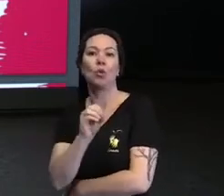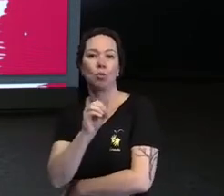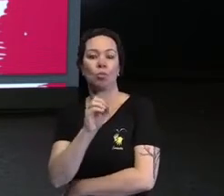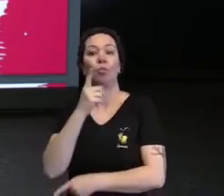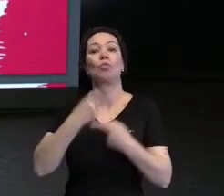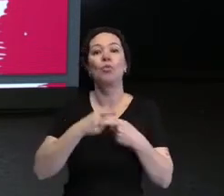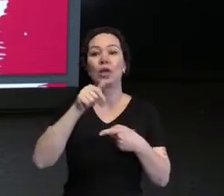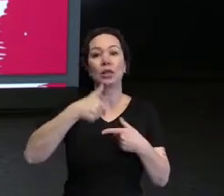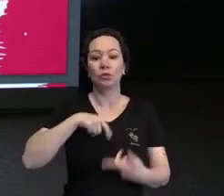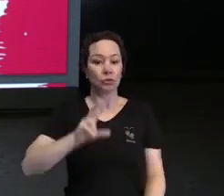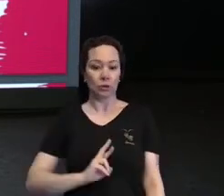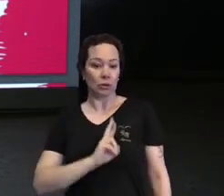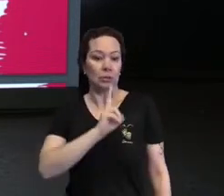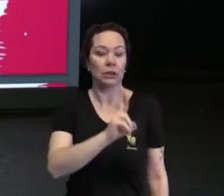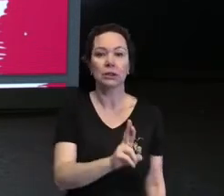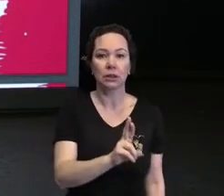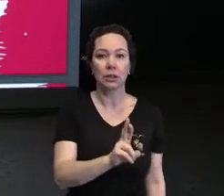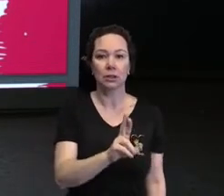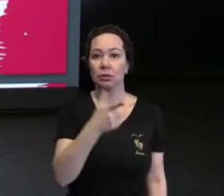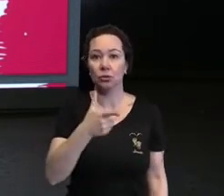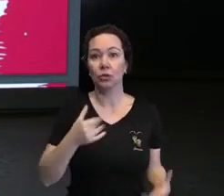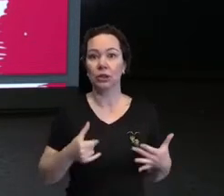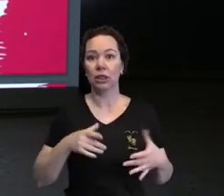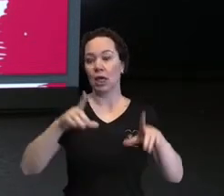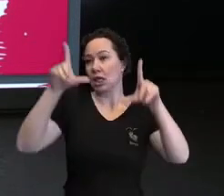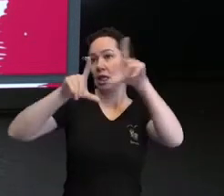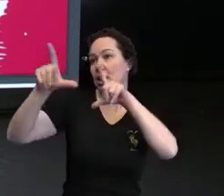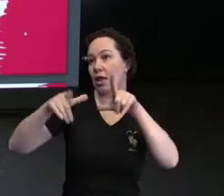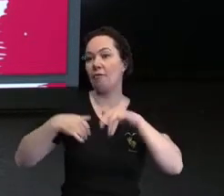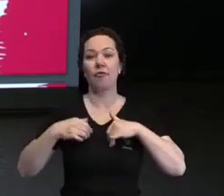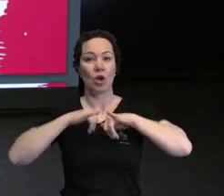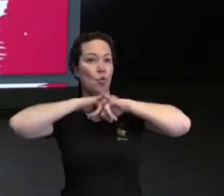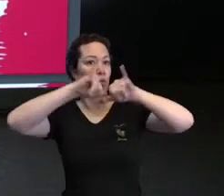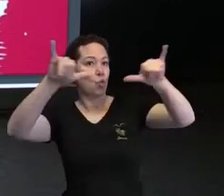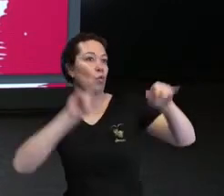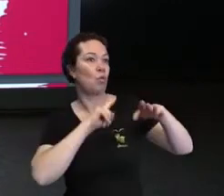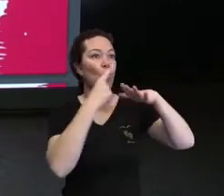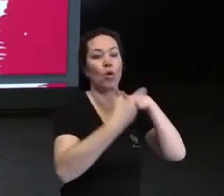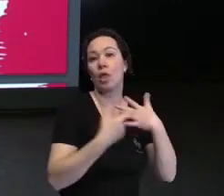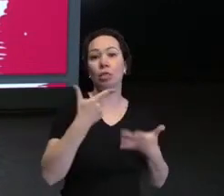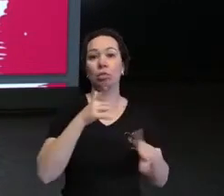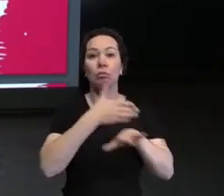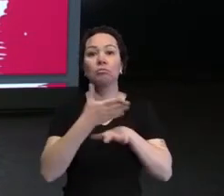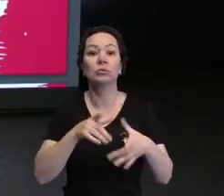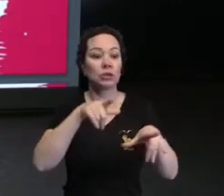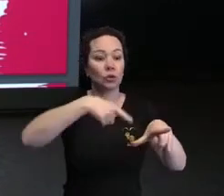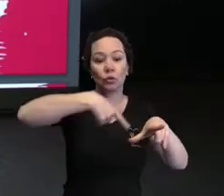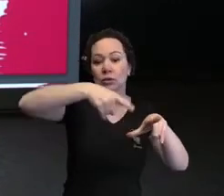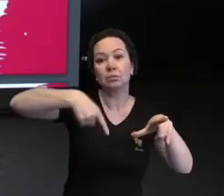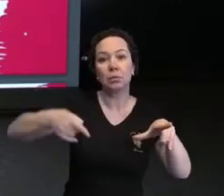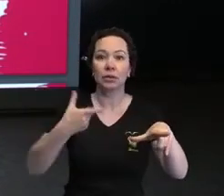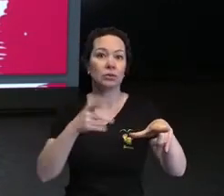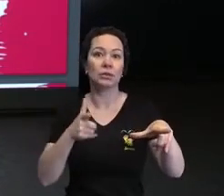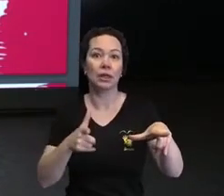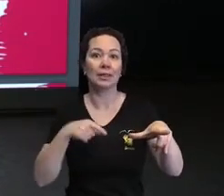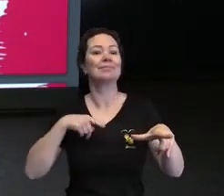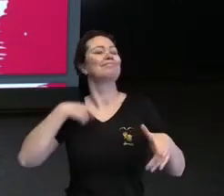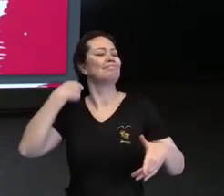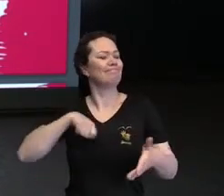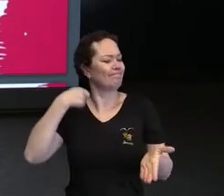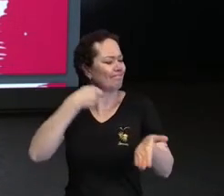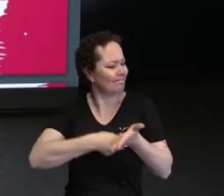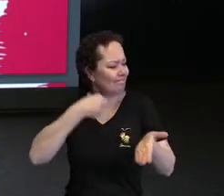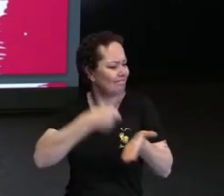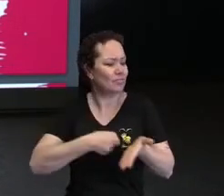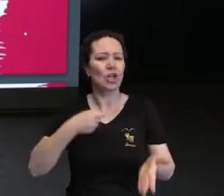Porque nós não estamos sendo representados nós não estamos nas mídias mas nós estamos nos espaços e aí toda espaço é como se conquistado com muita luta